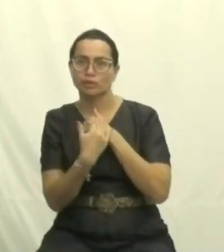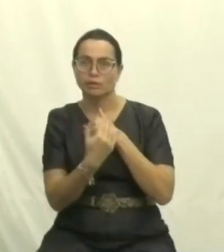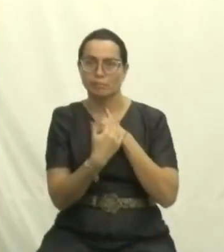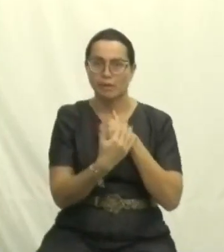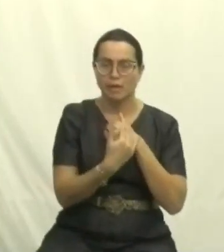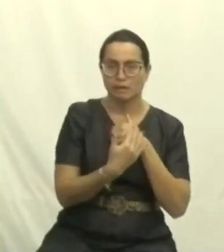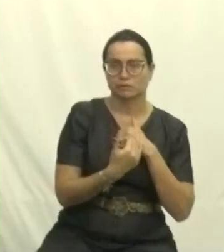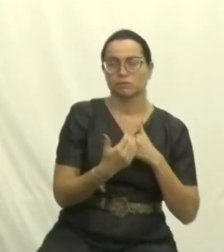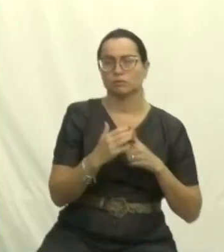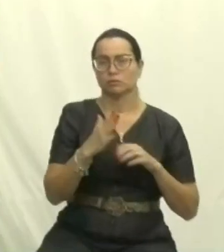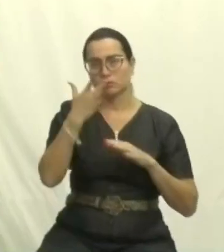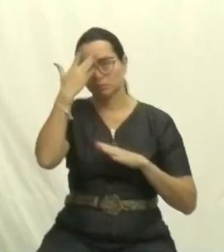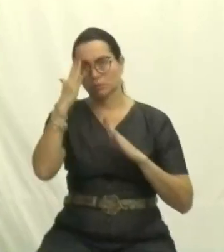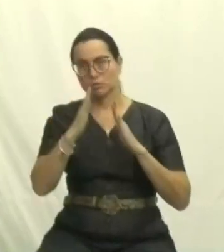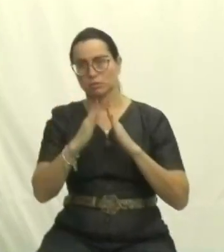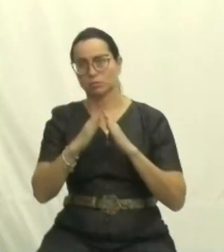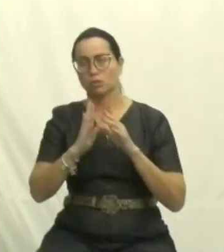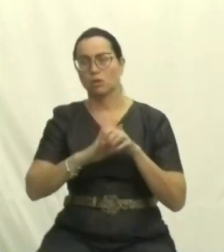bairro Monte Castelo,